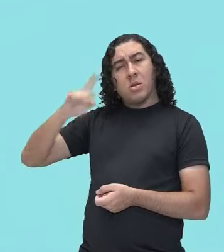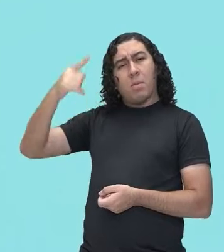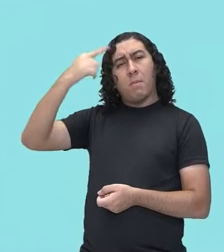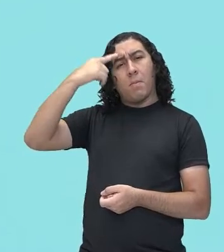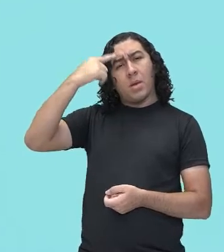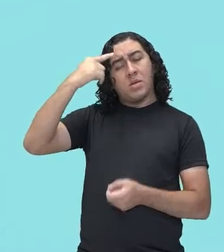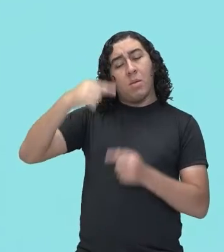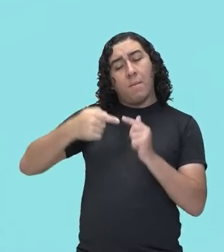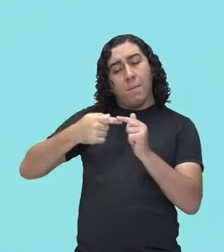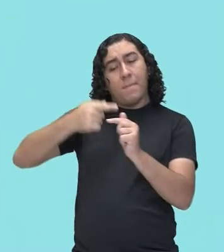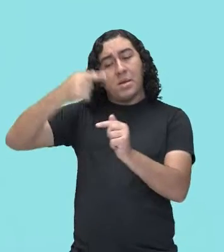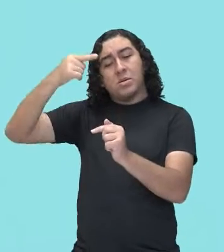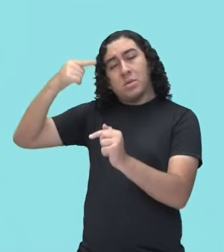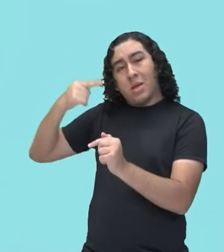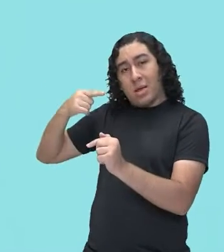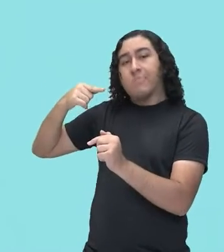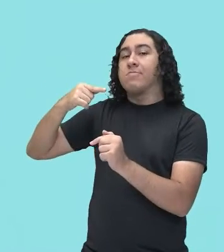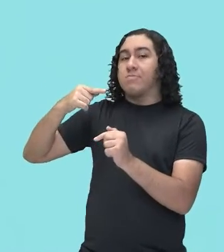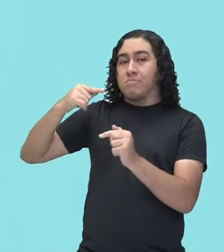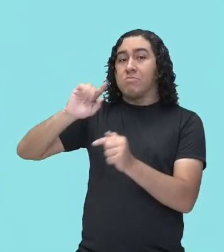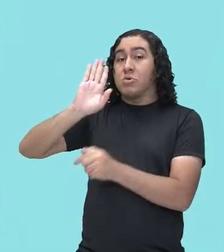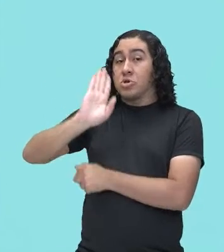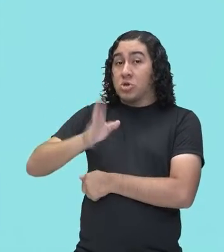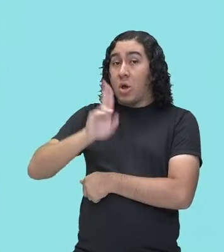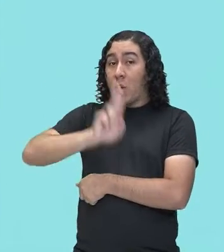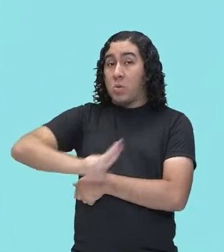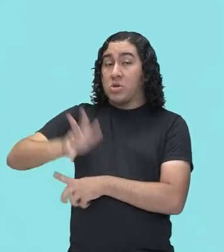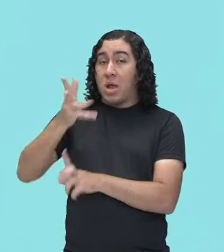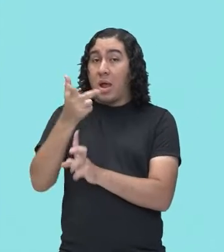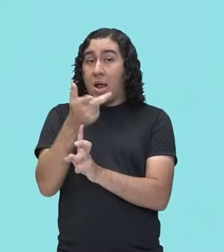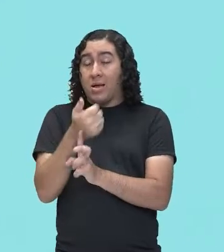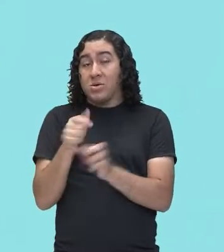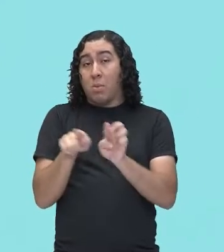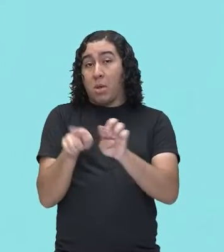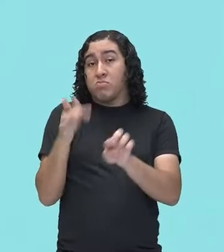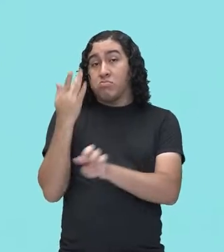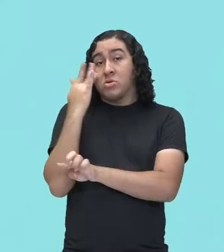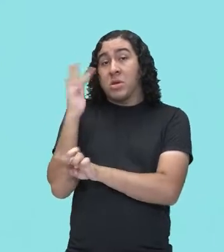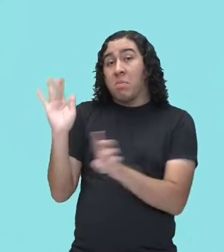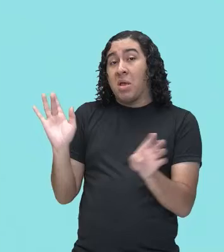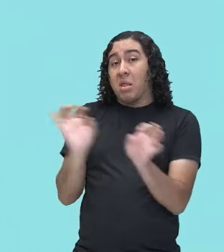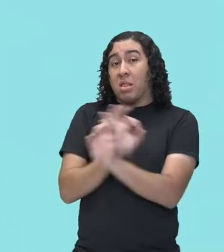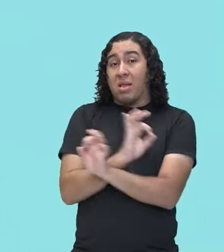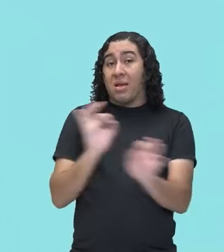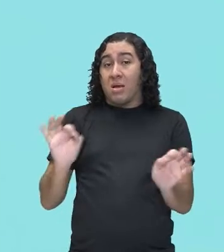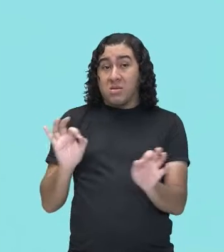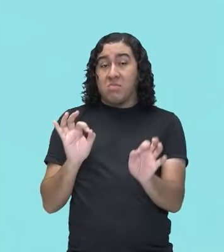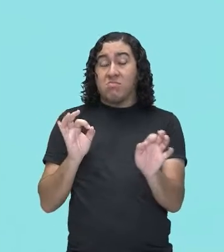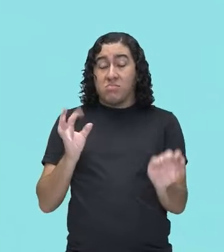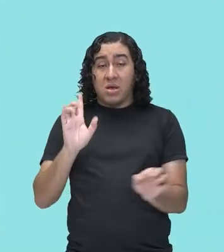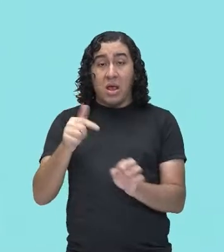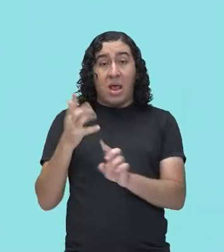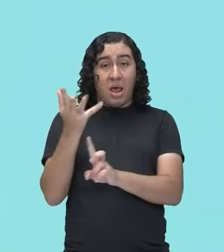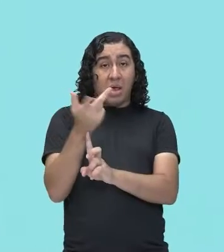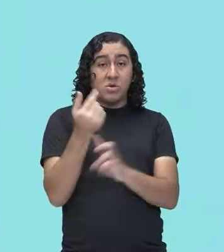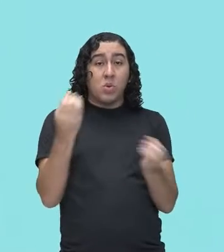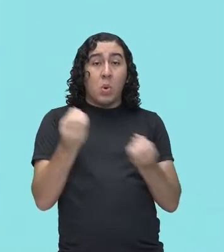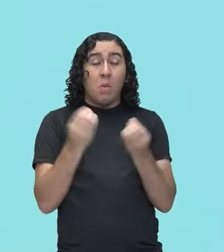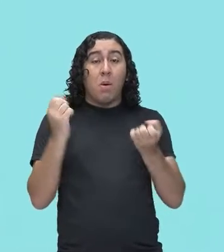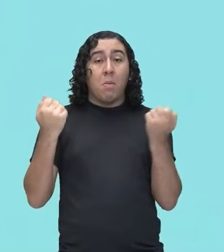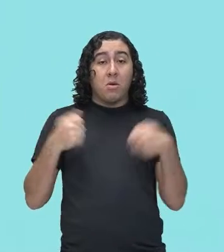já utilizavam a arte, mesmo sem saber que era arte, através das